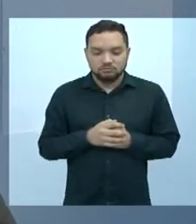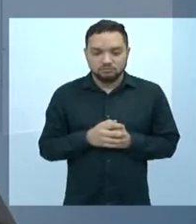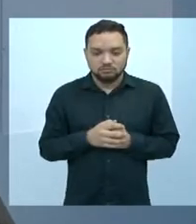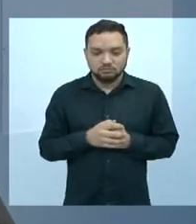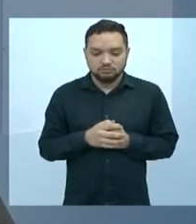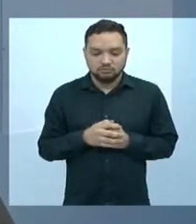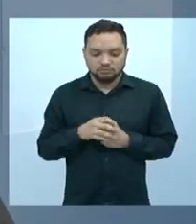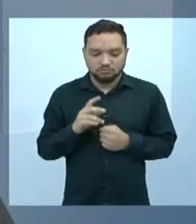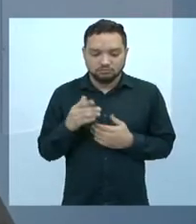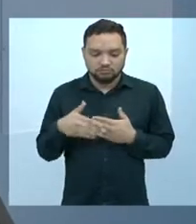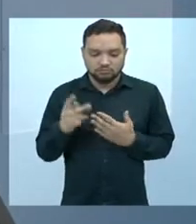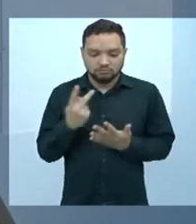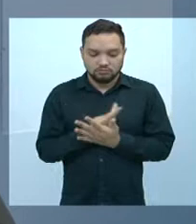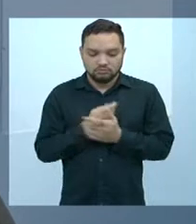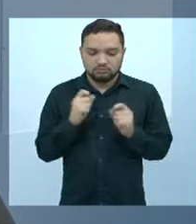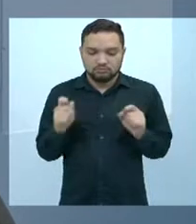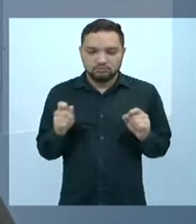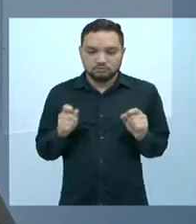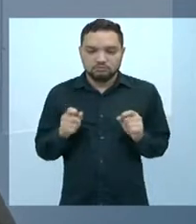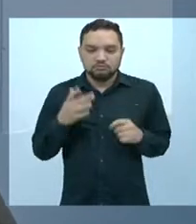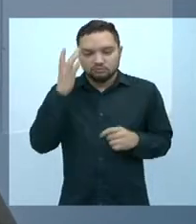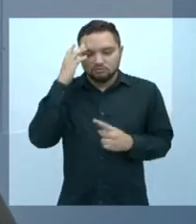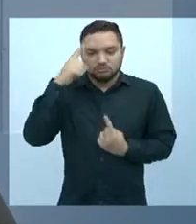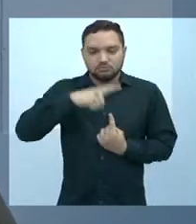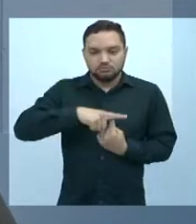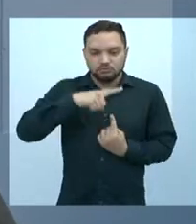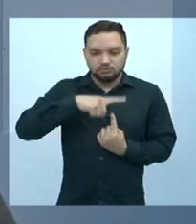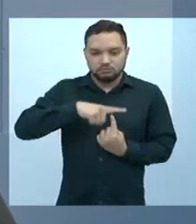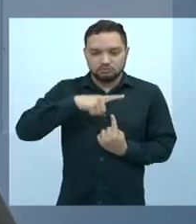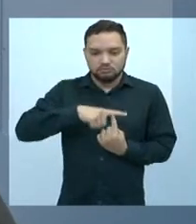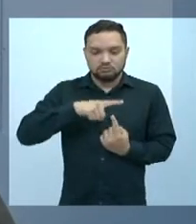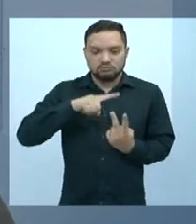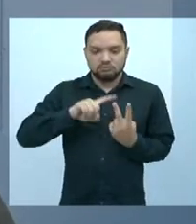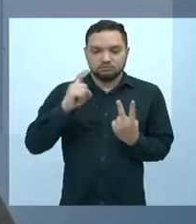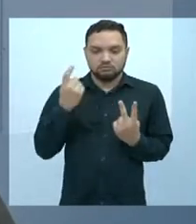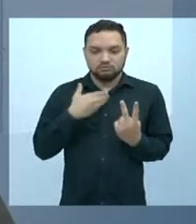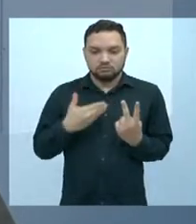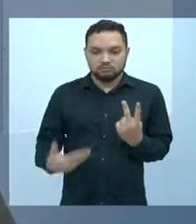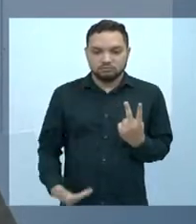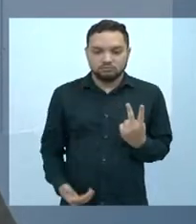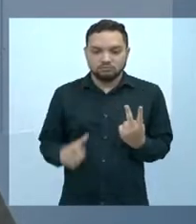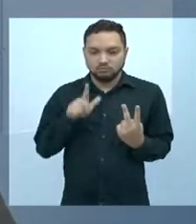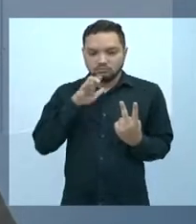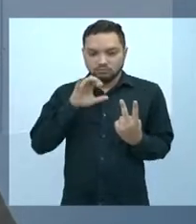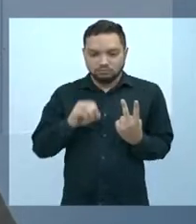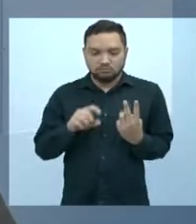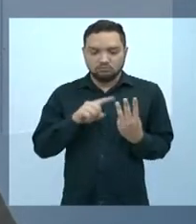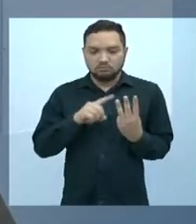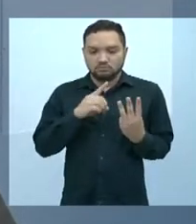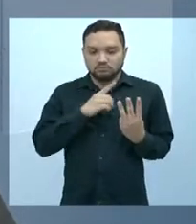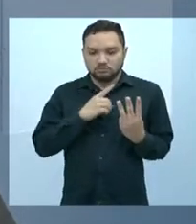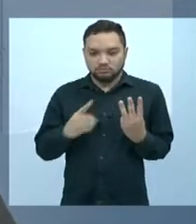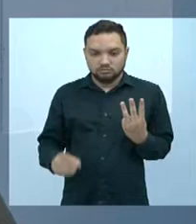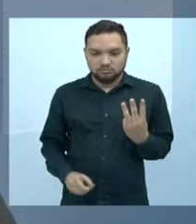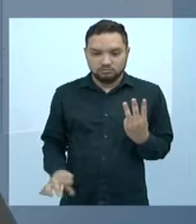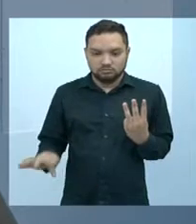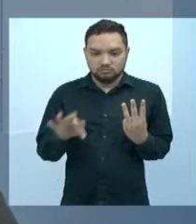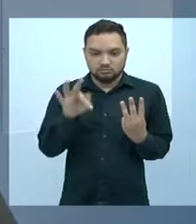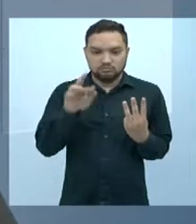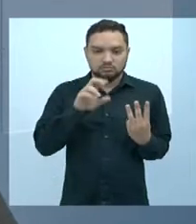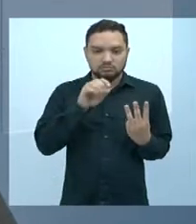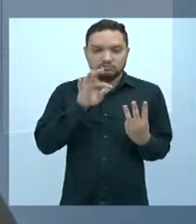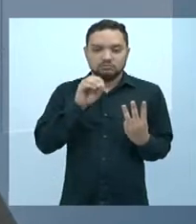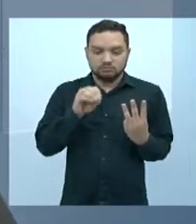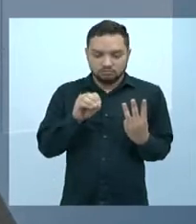O que vai acontecer agora? Eu acho que Carlos Mato, junto com o ex-governador Lúcio Alcântara, deputado federal Roberto